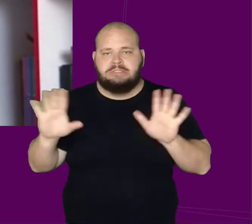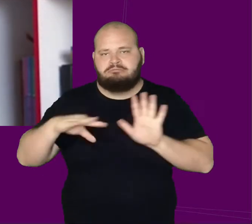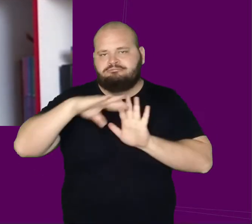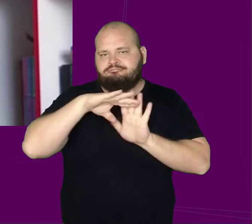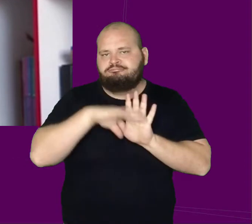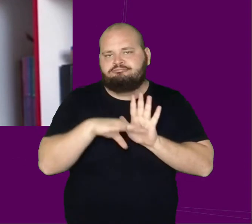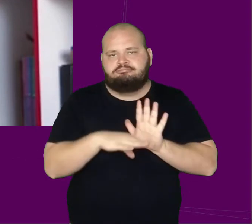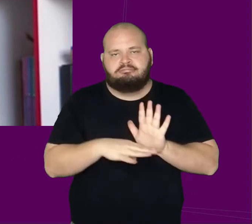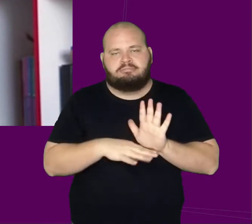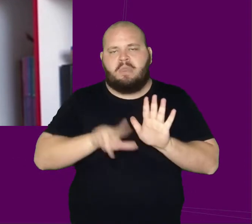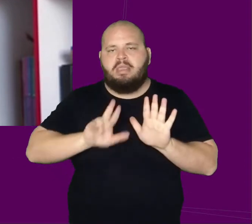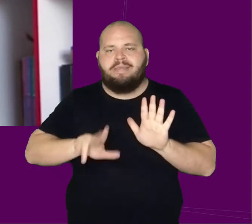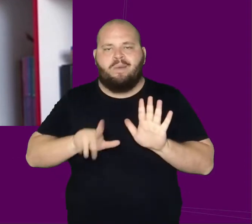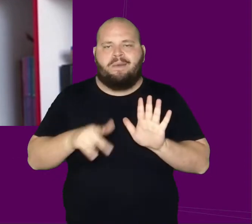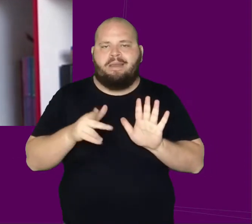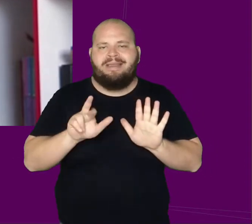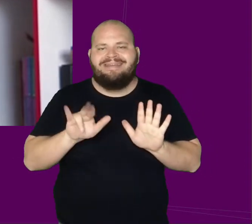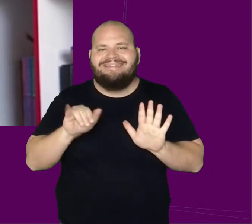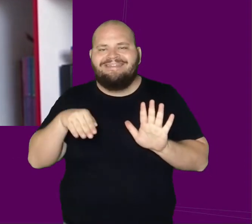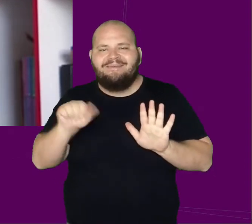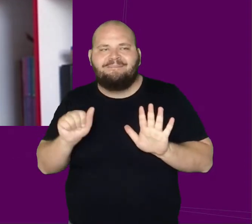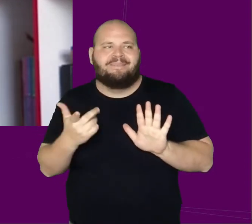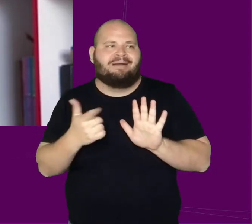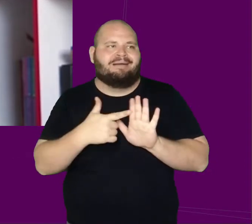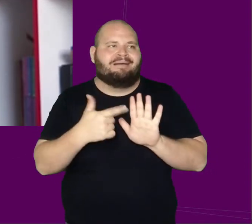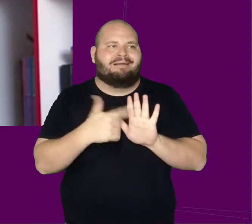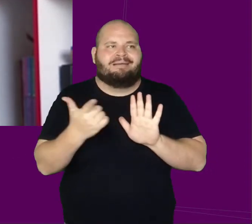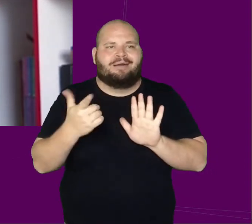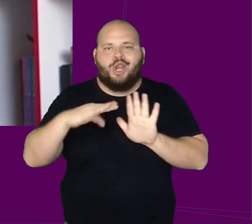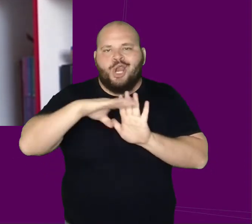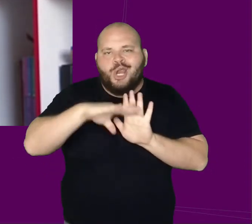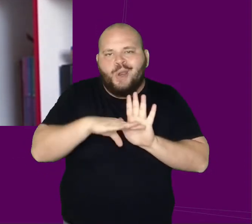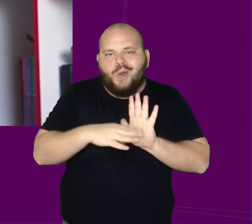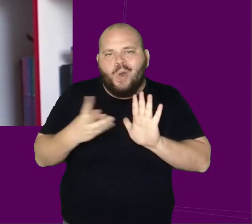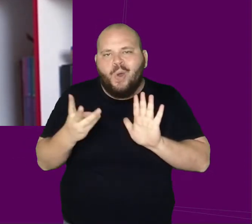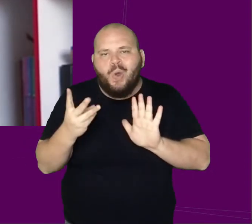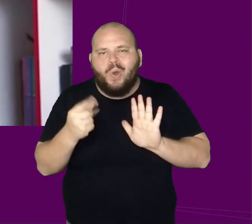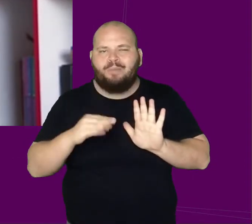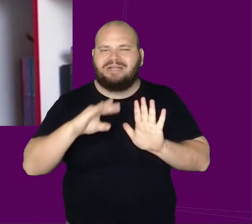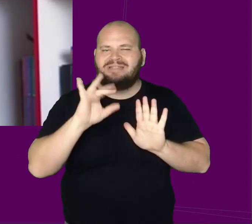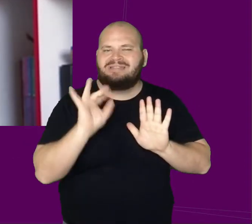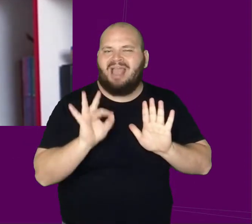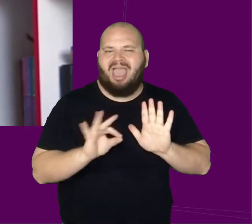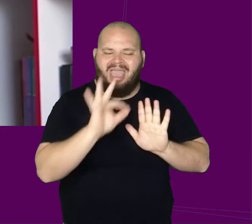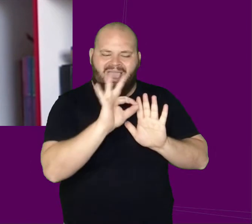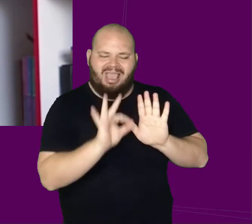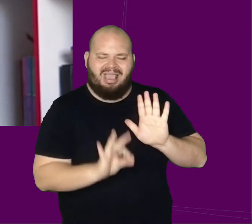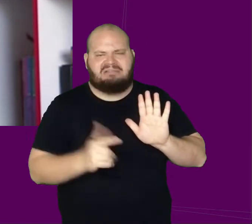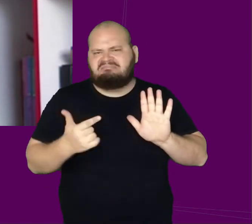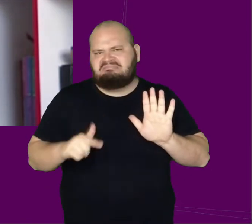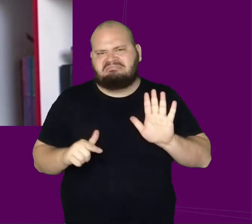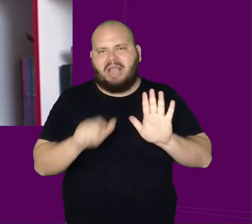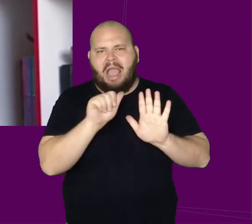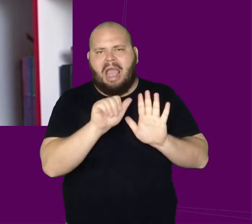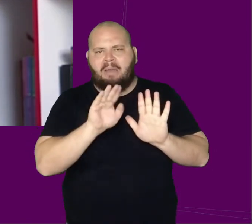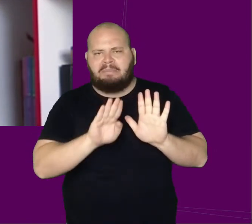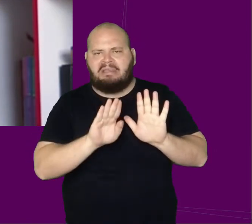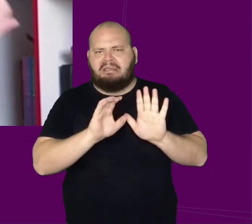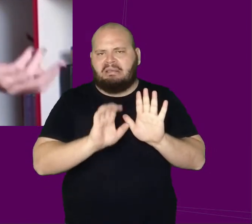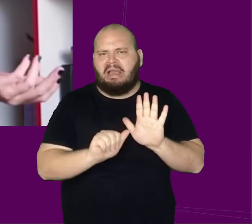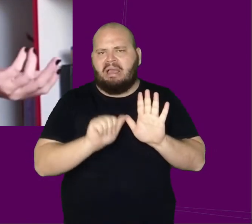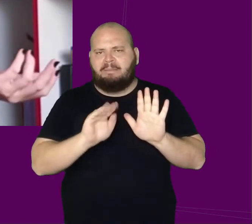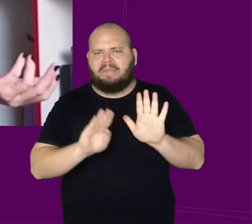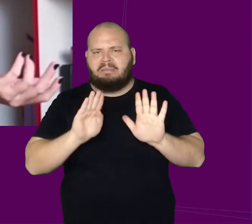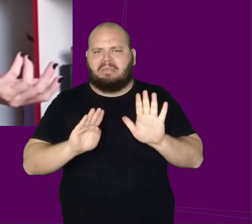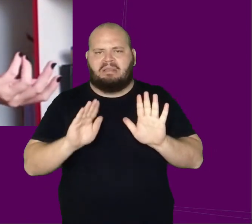em si, que não é rima, né? Não tem uma rima definida, não tem um esquema de rimas A, B, B, A, que